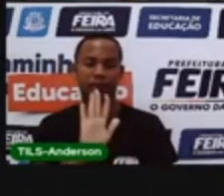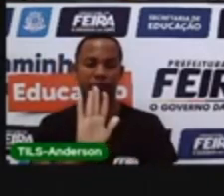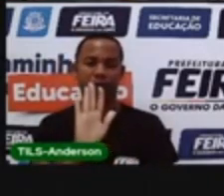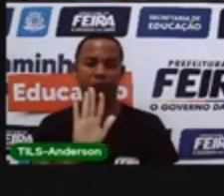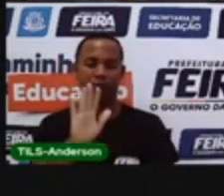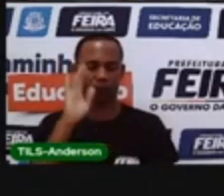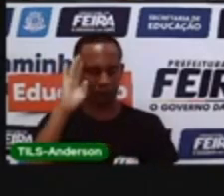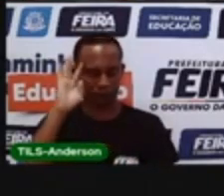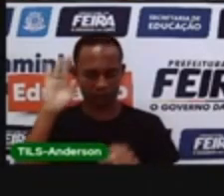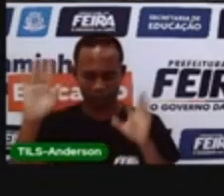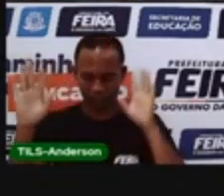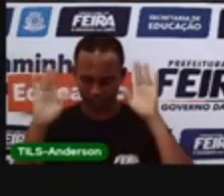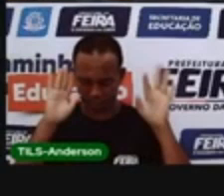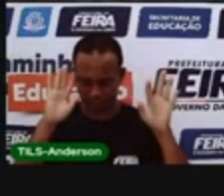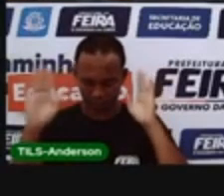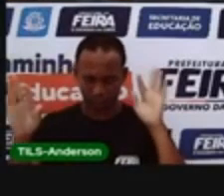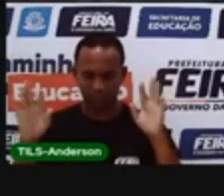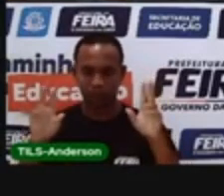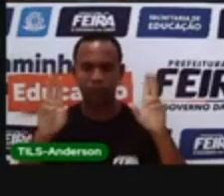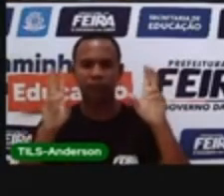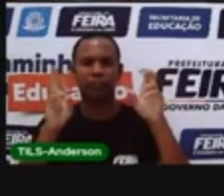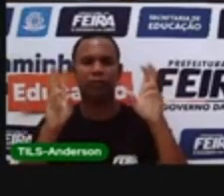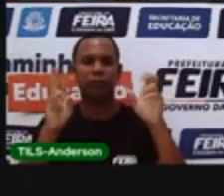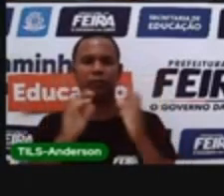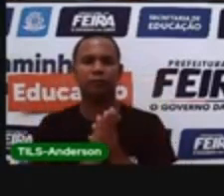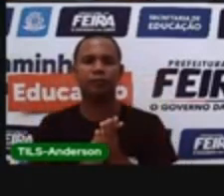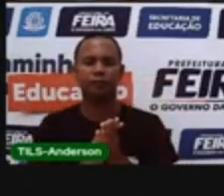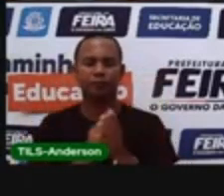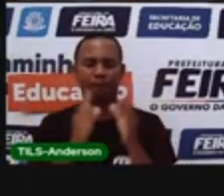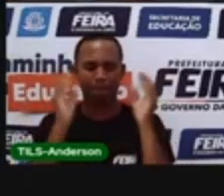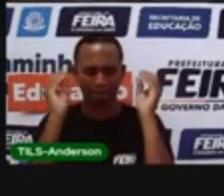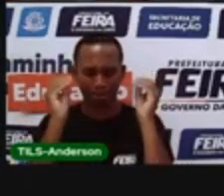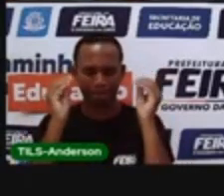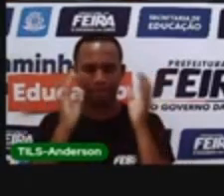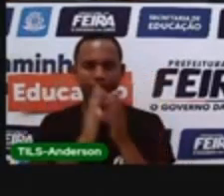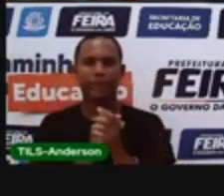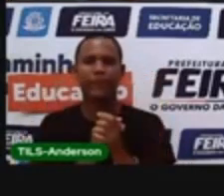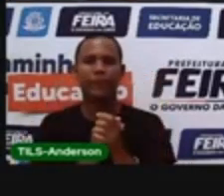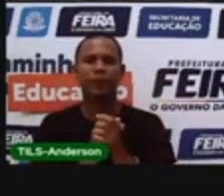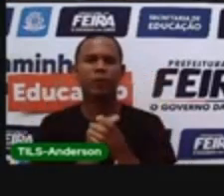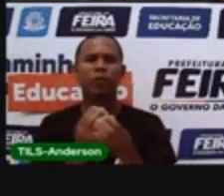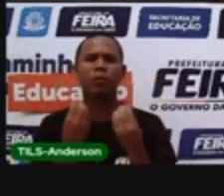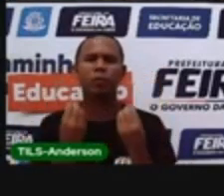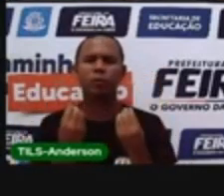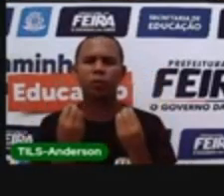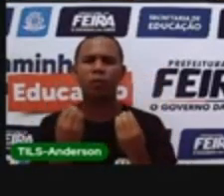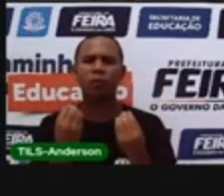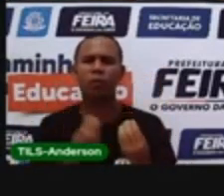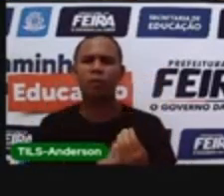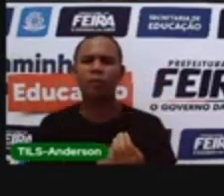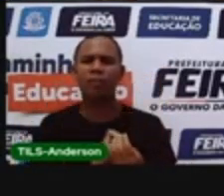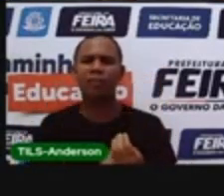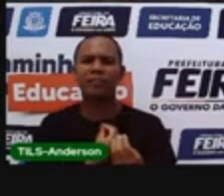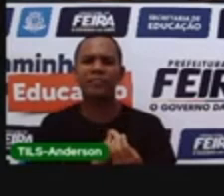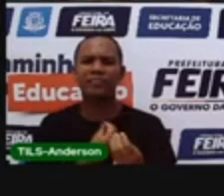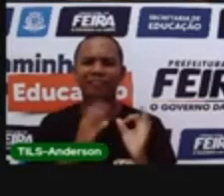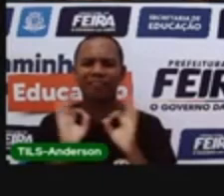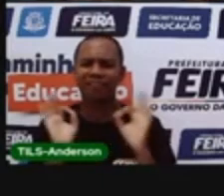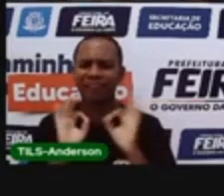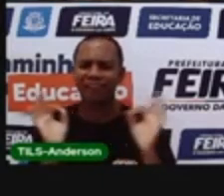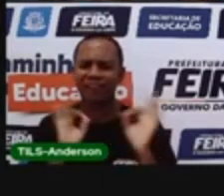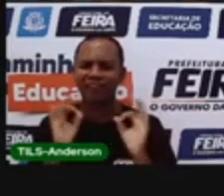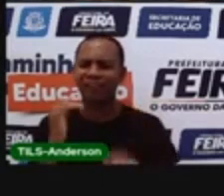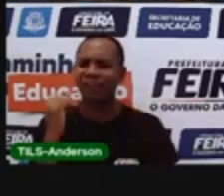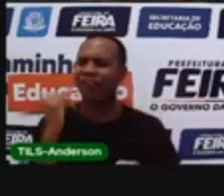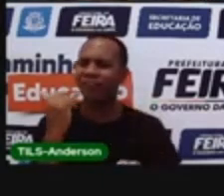vamos meditar sobre o assunto, tá? Fecha o olhinho e pensa: como seria a minha vida sem eletricidade? Ah,